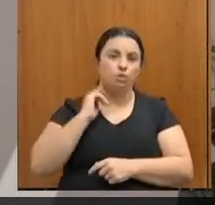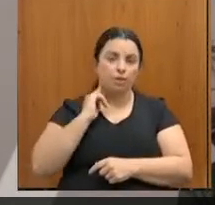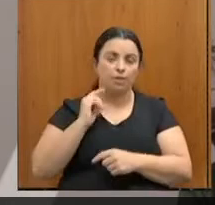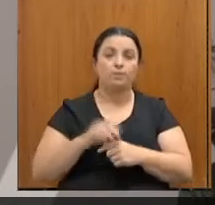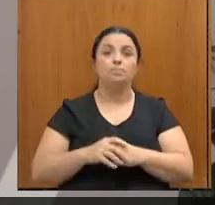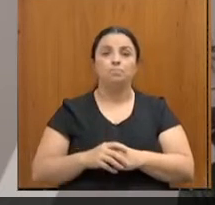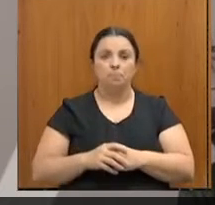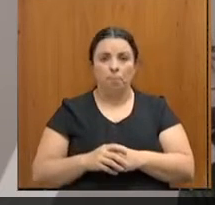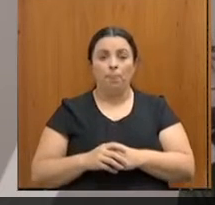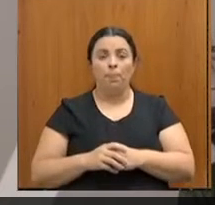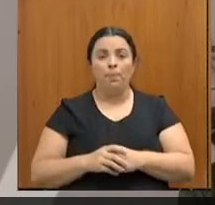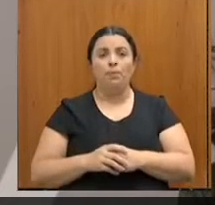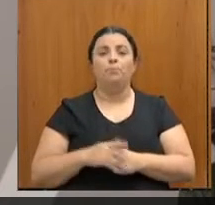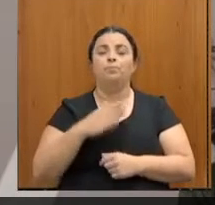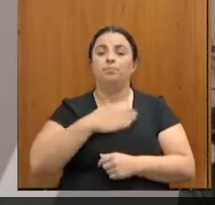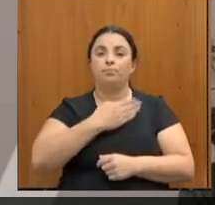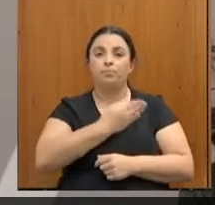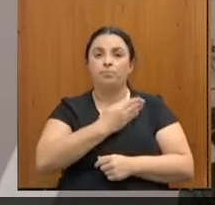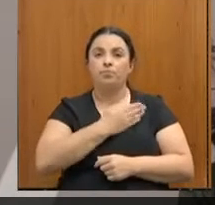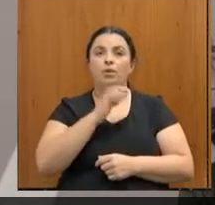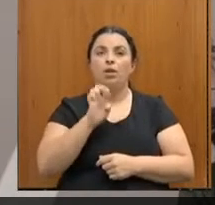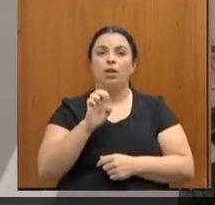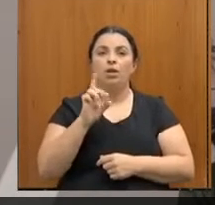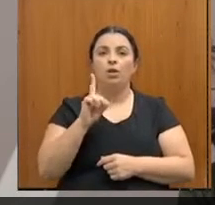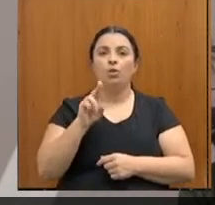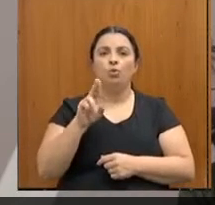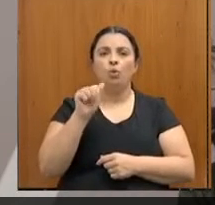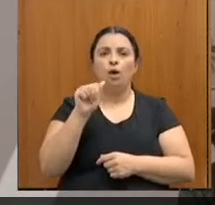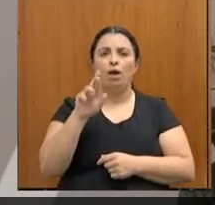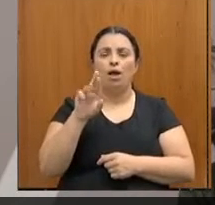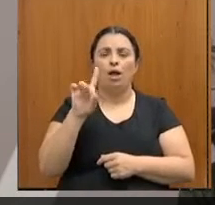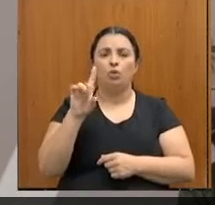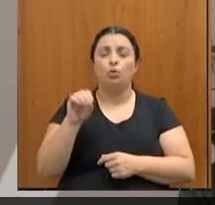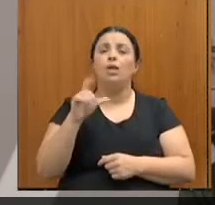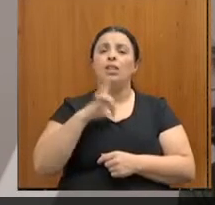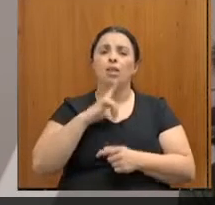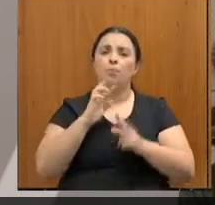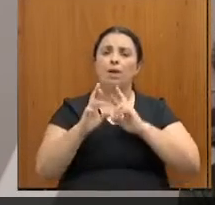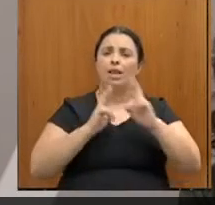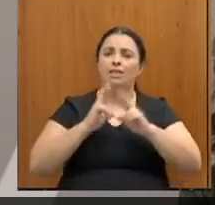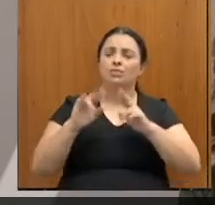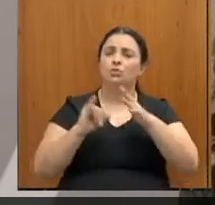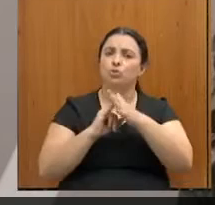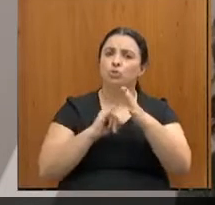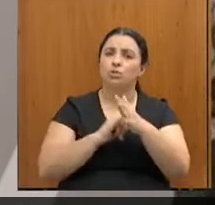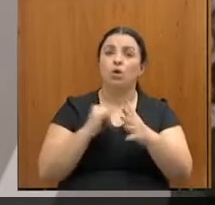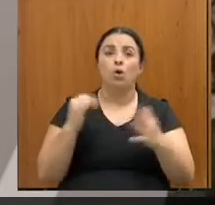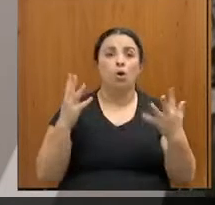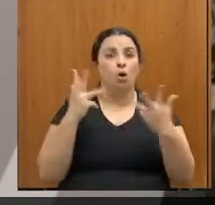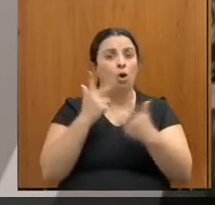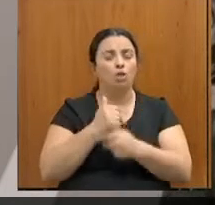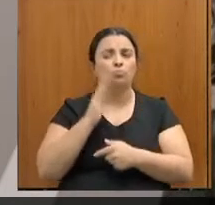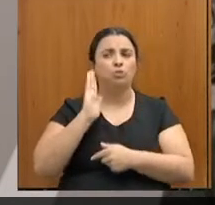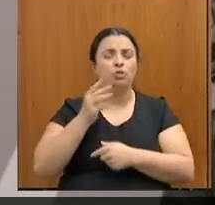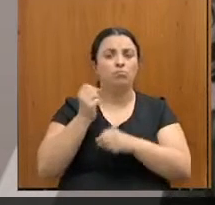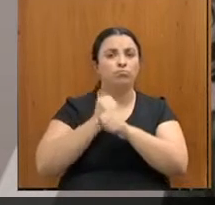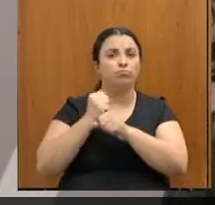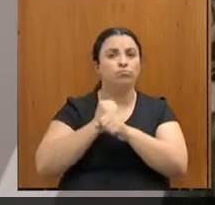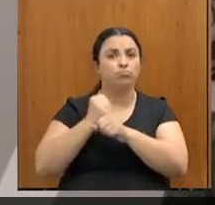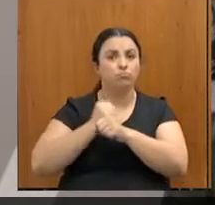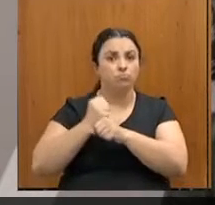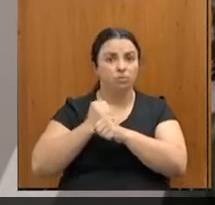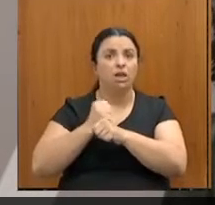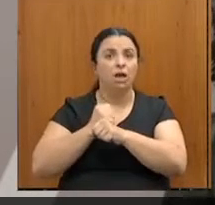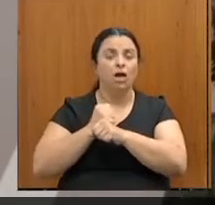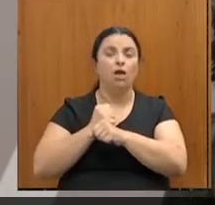que uma pessoa que vem fazendo um relação uma relação institucional belíssima vem construindo sua muitos anos e